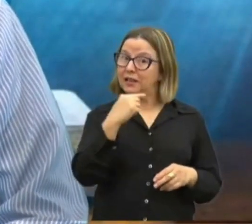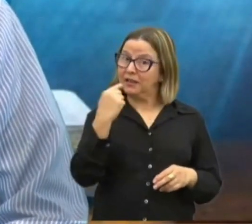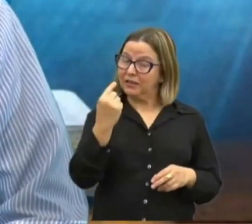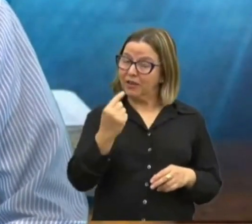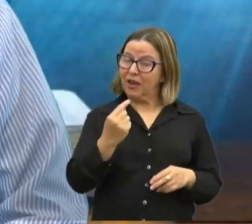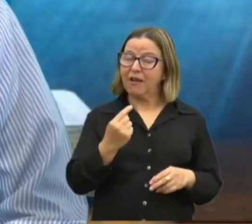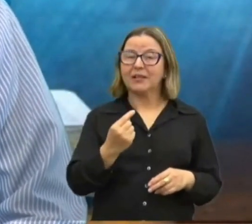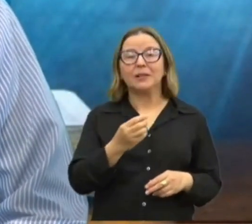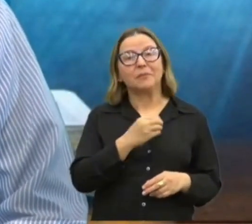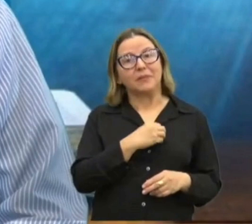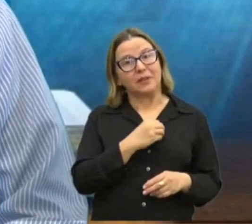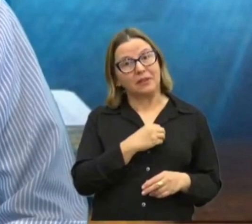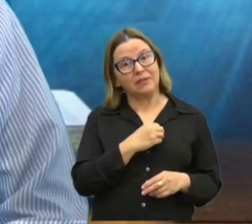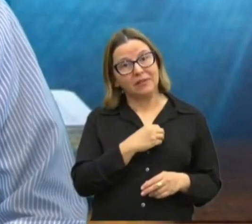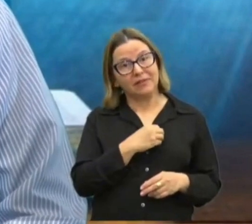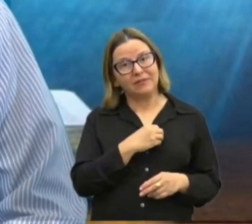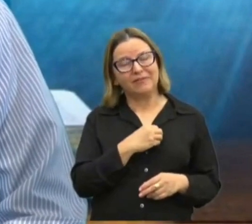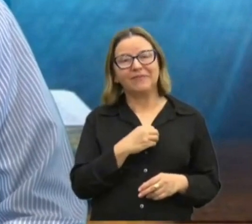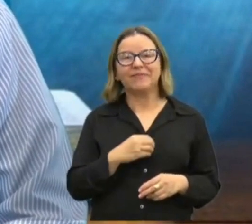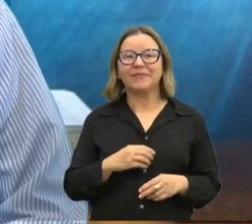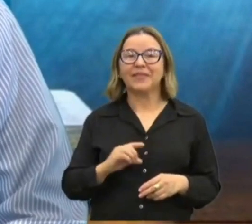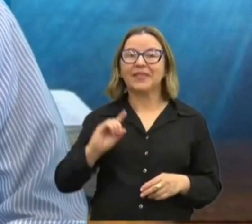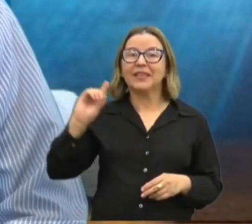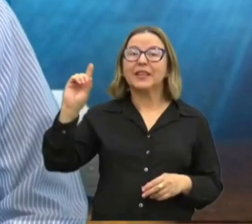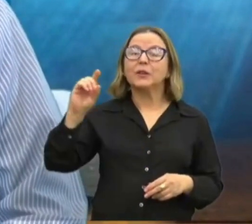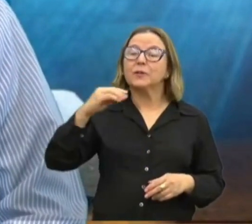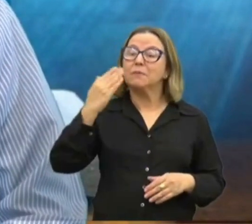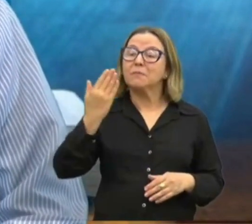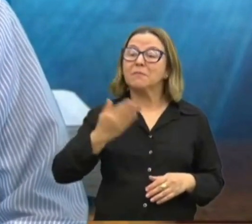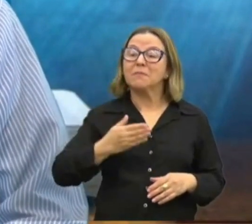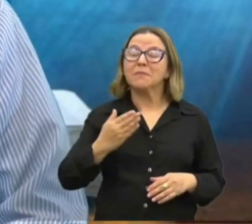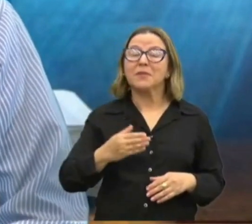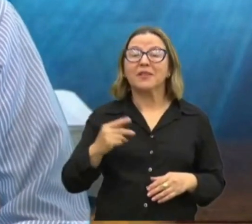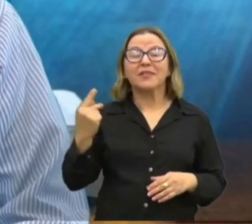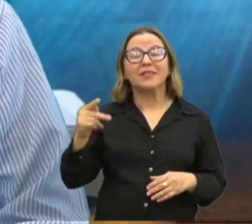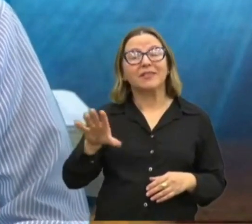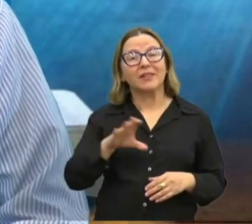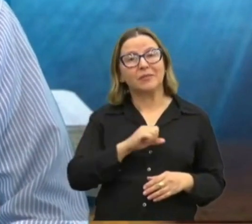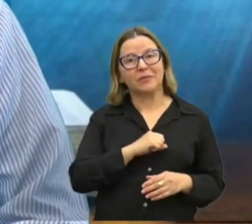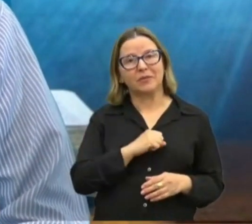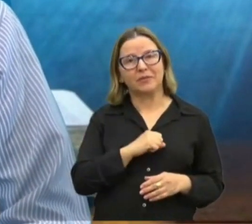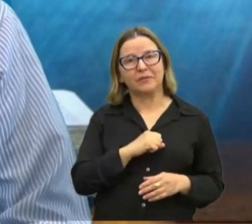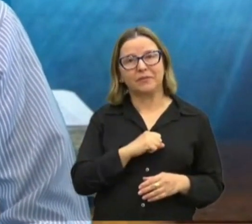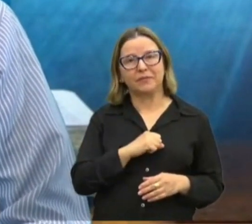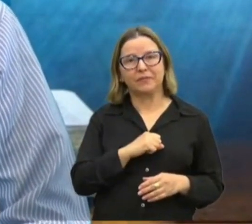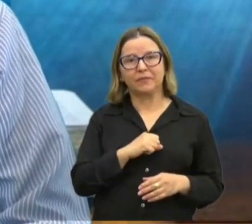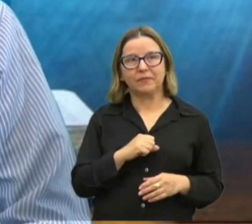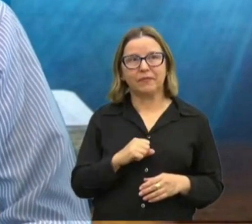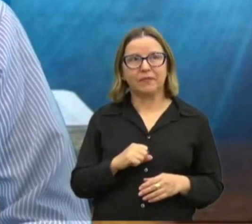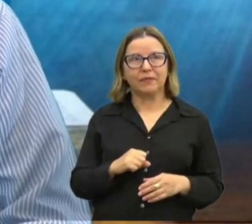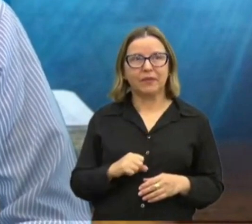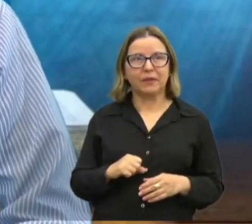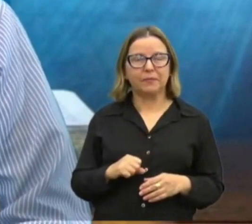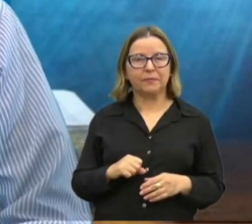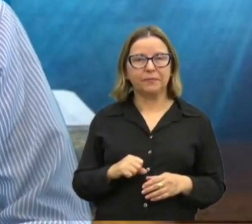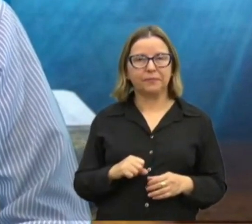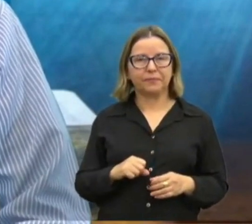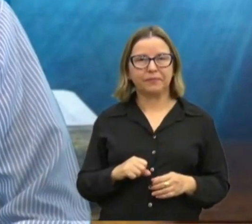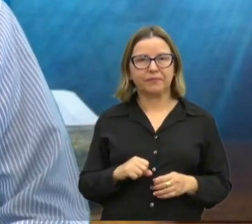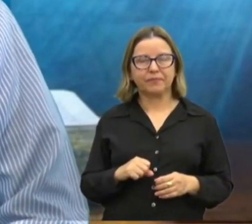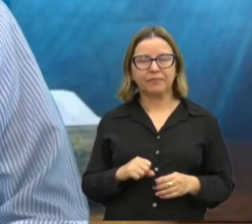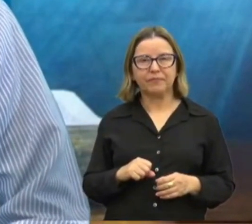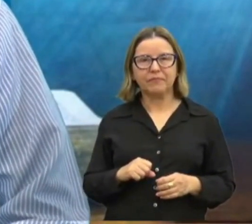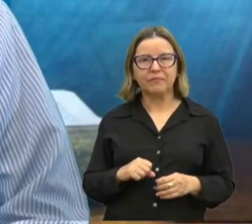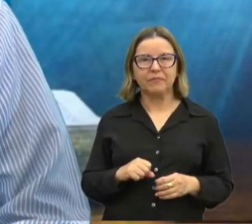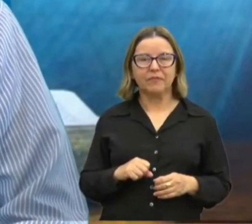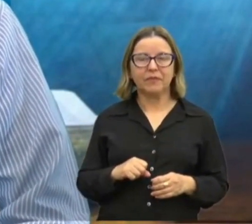Né? É verdade. Ele prova, porque Cristo morreu não quando eu já o amava, mas